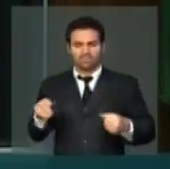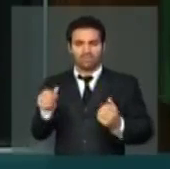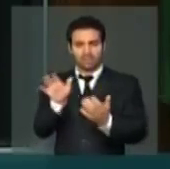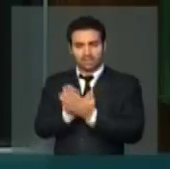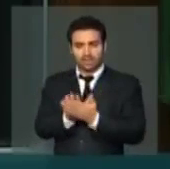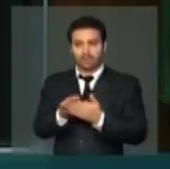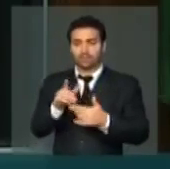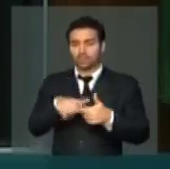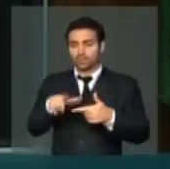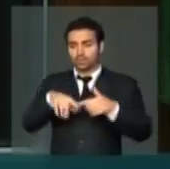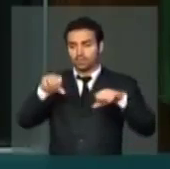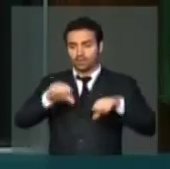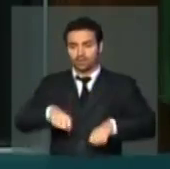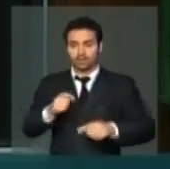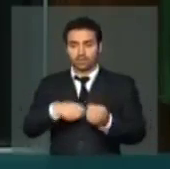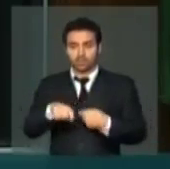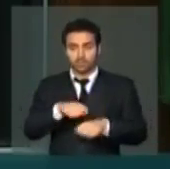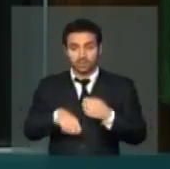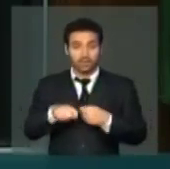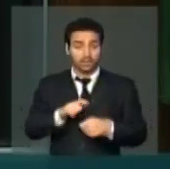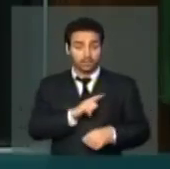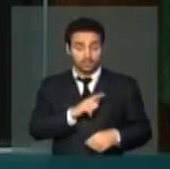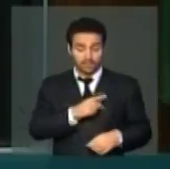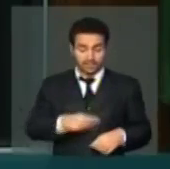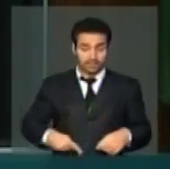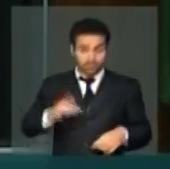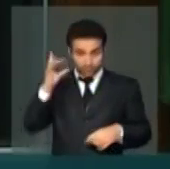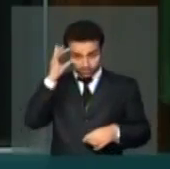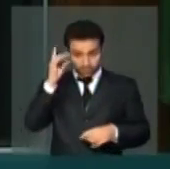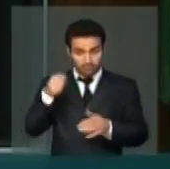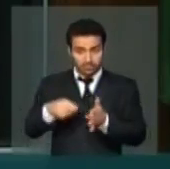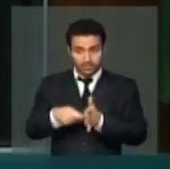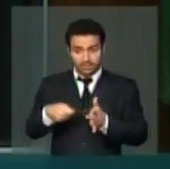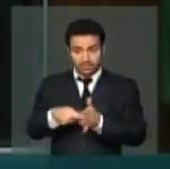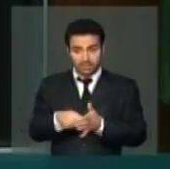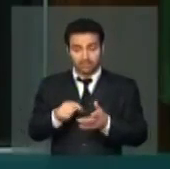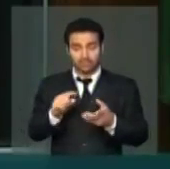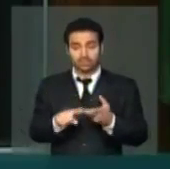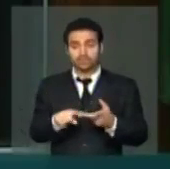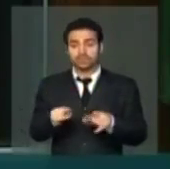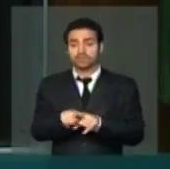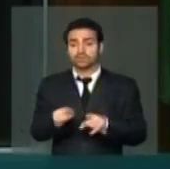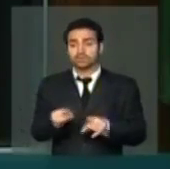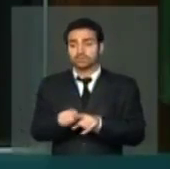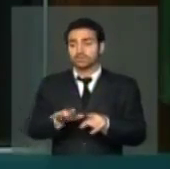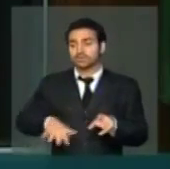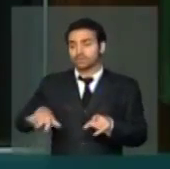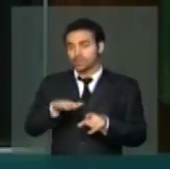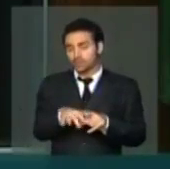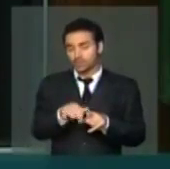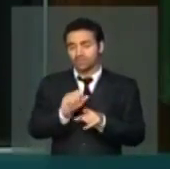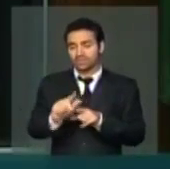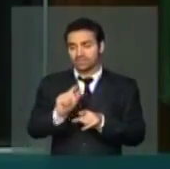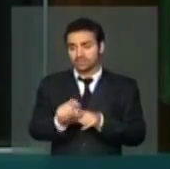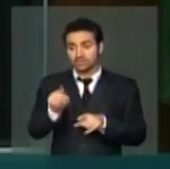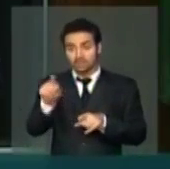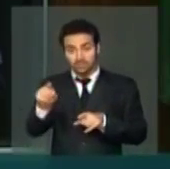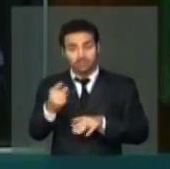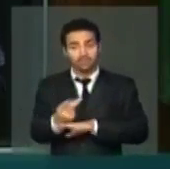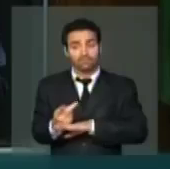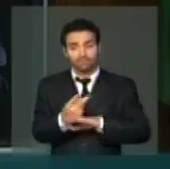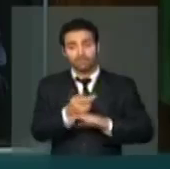econômica, a presidenta Dilma, sob pressão do mundo empresarial e particularmente do setor financeiro, tem procurado